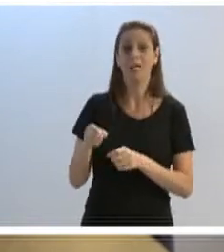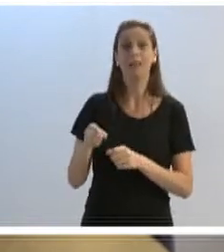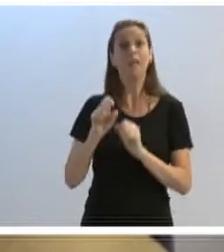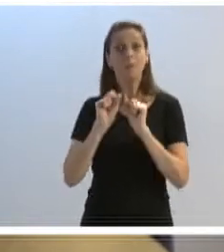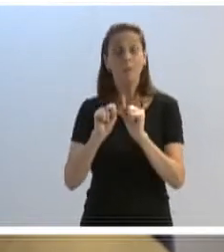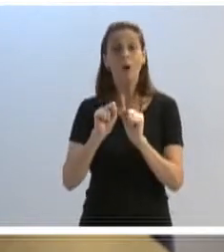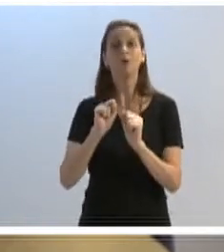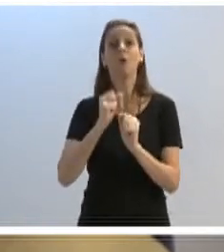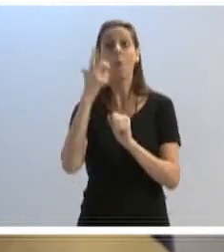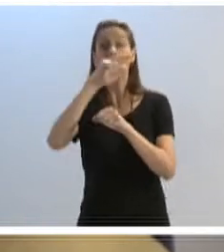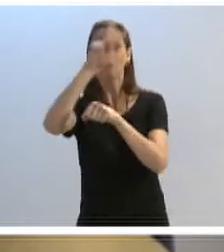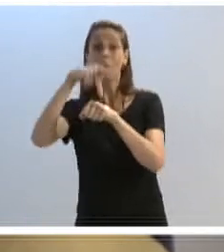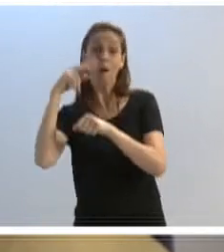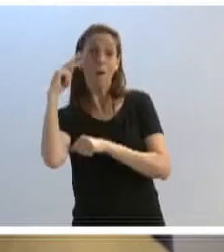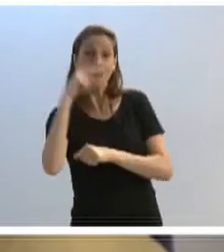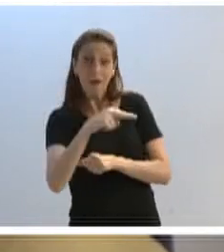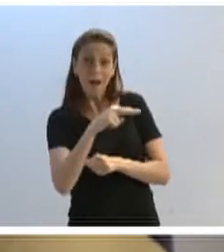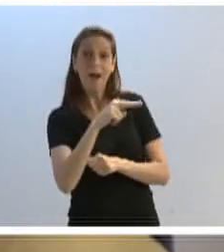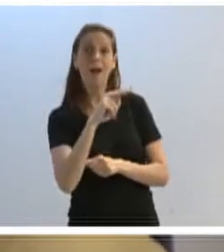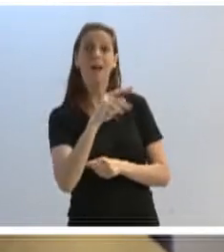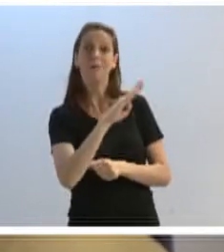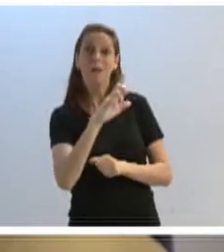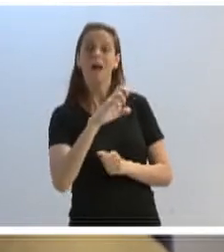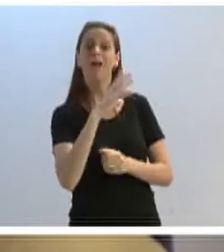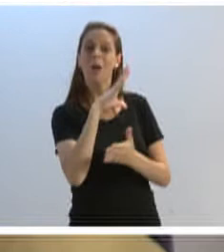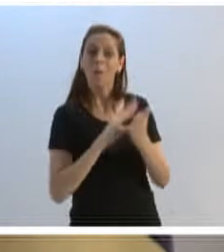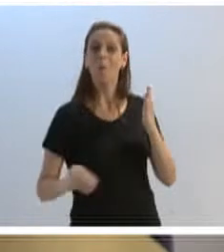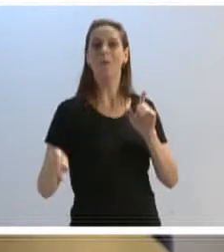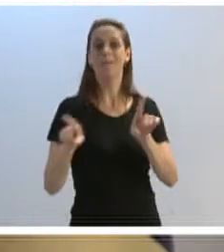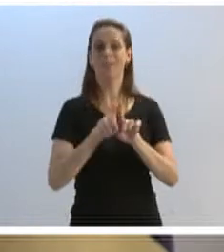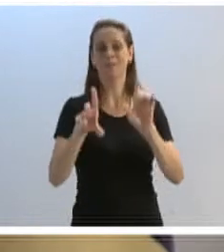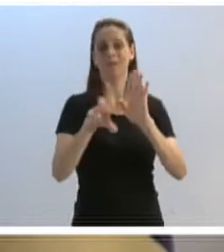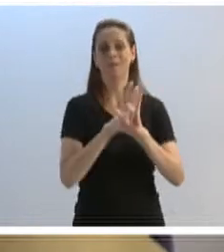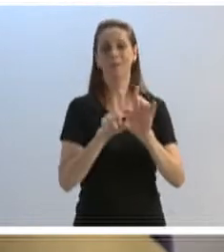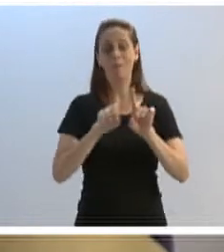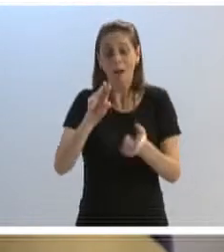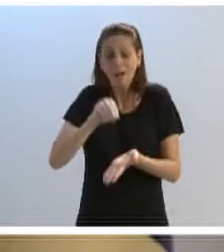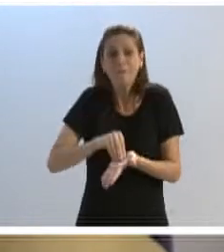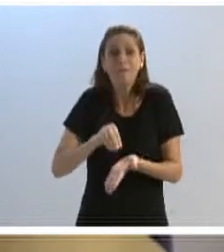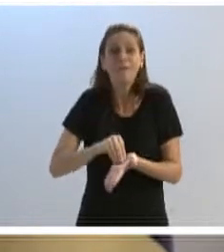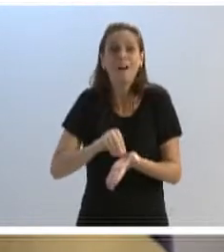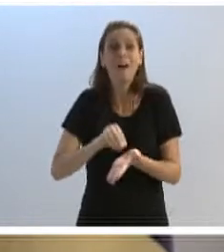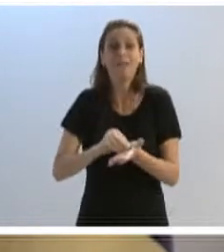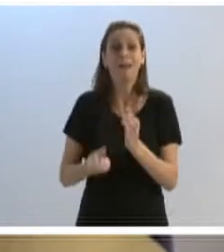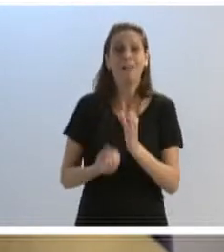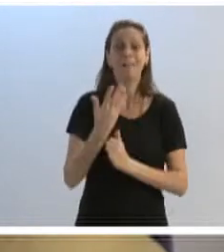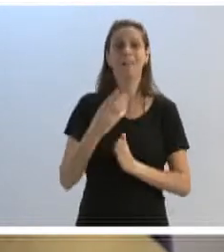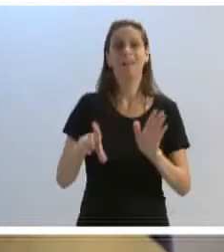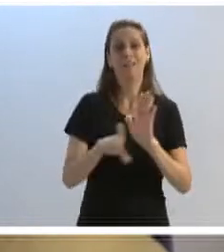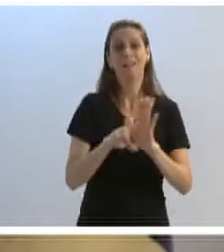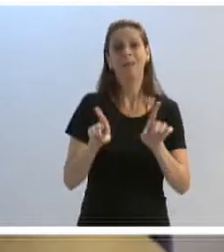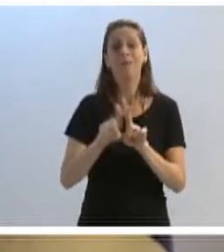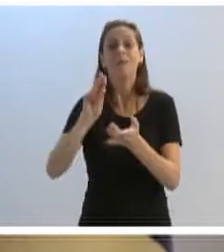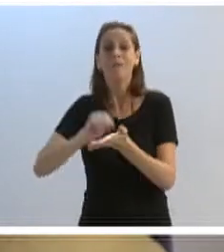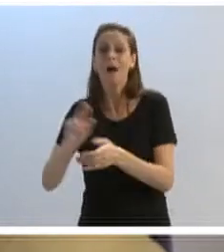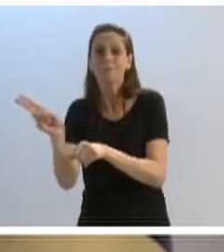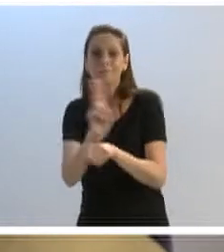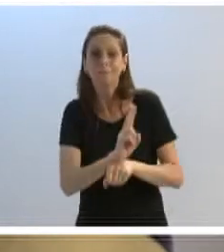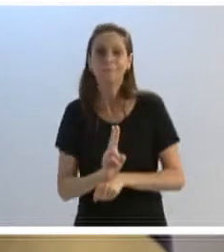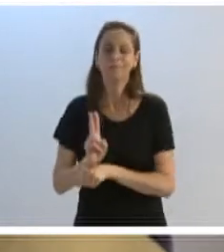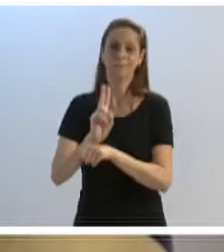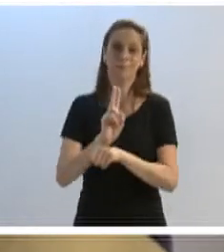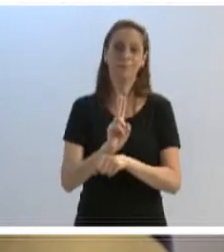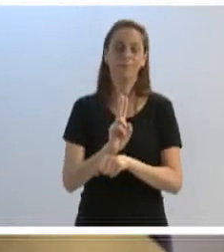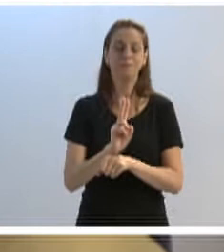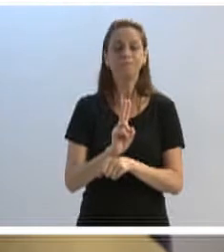países. Mas a única coisa que nos falta é implementação e fiscalização, que atualmente tem